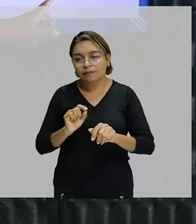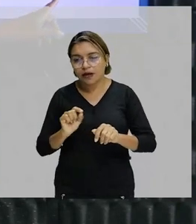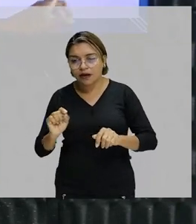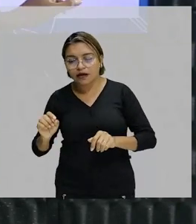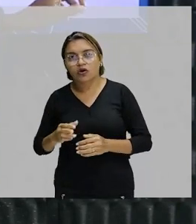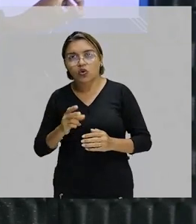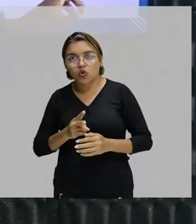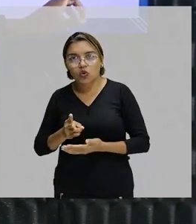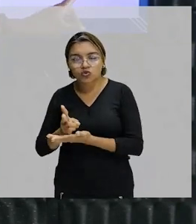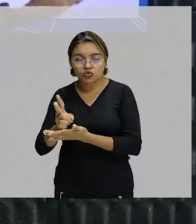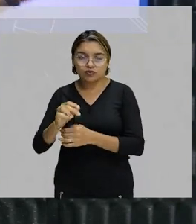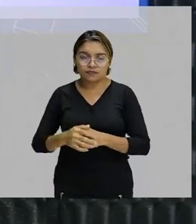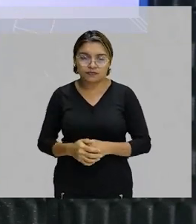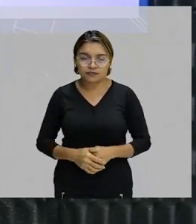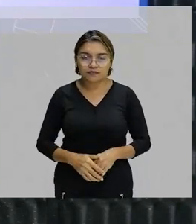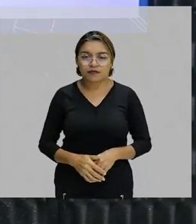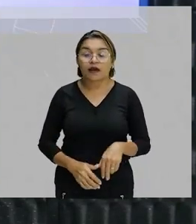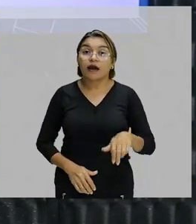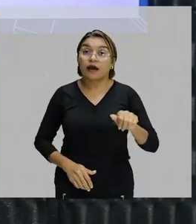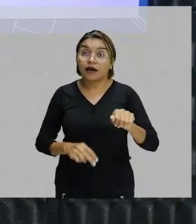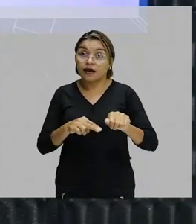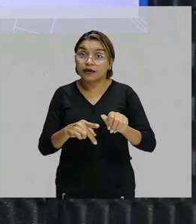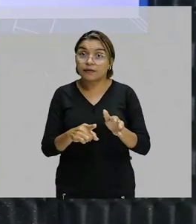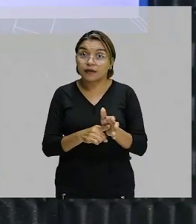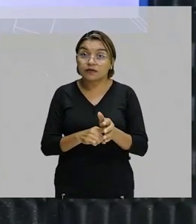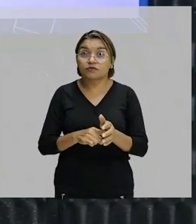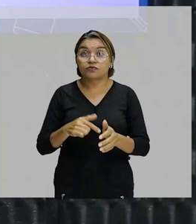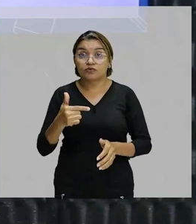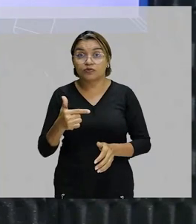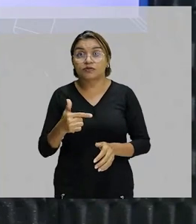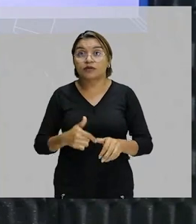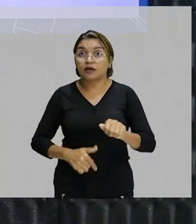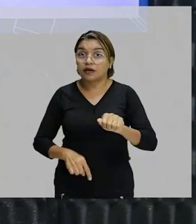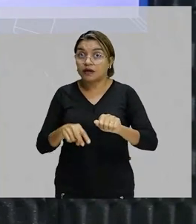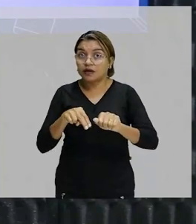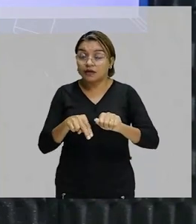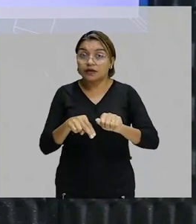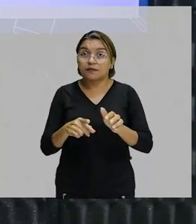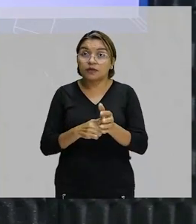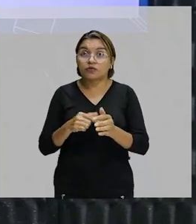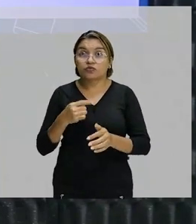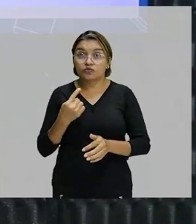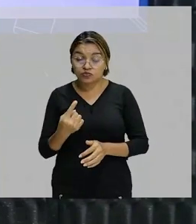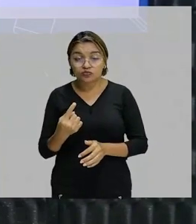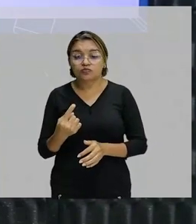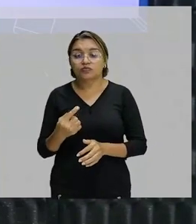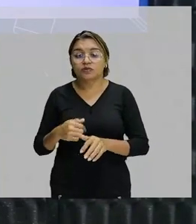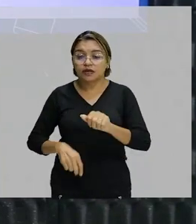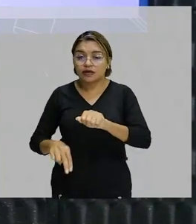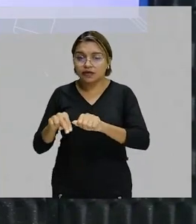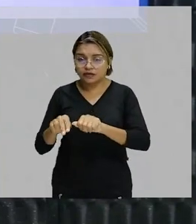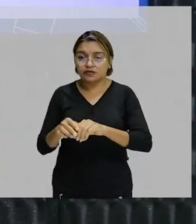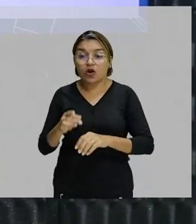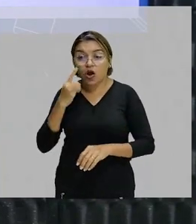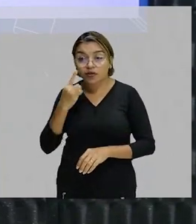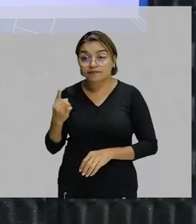an - 2 an - 1 e an então né Para que eu escreva a soma dos termos lembra que eu tô pegando termos